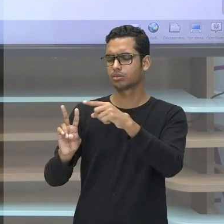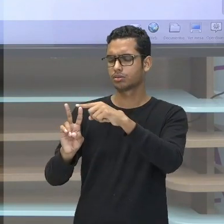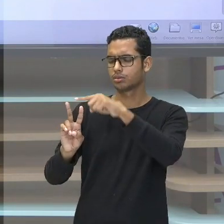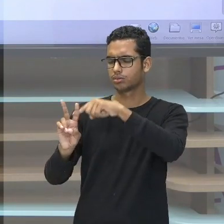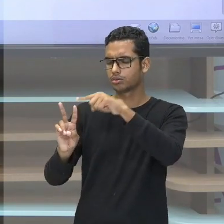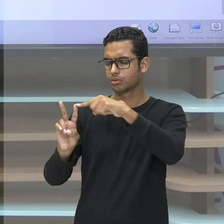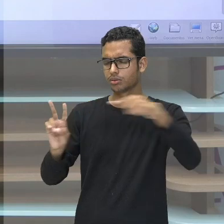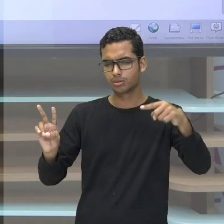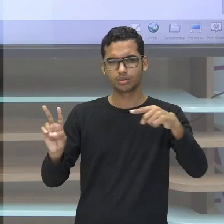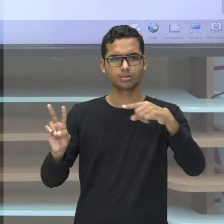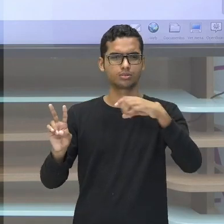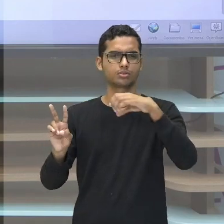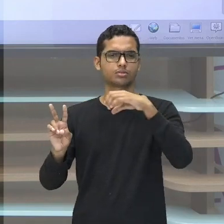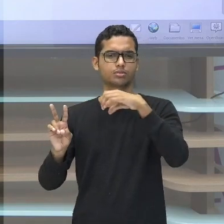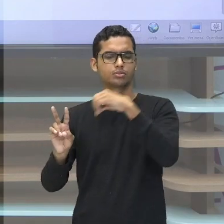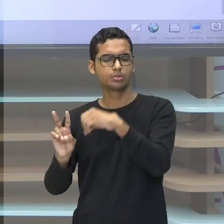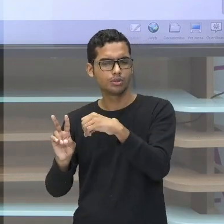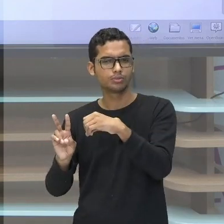quadrada de, sei lá,